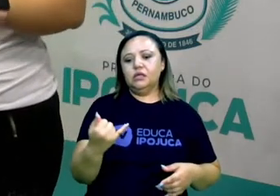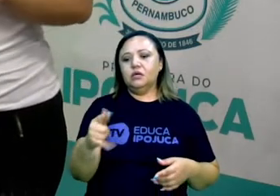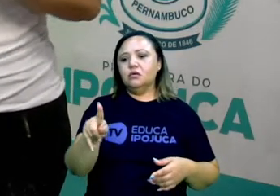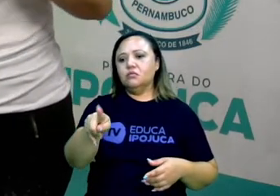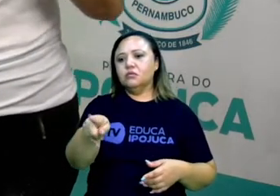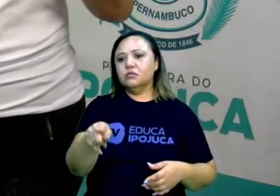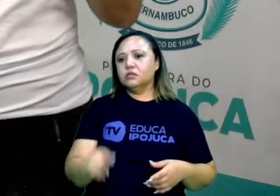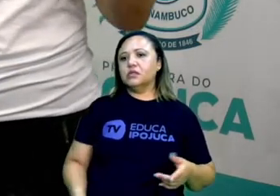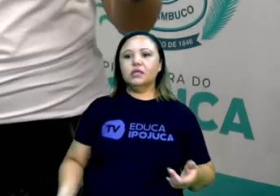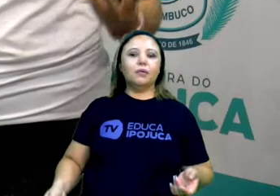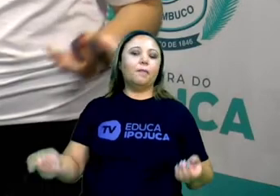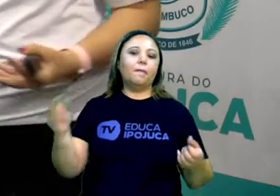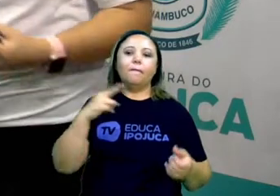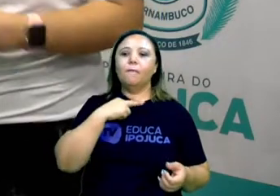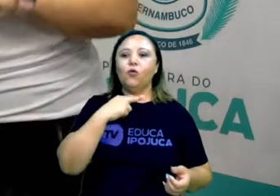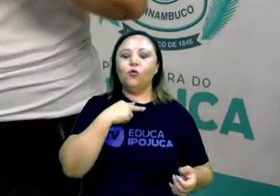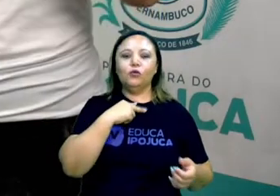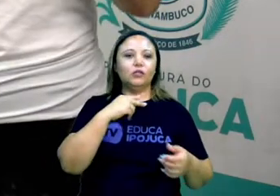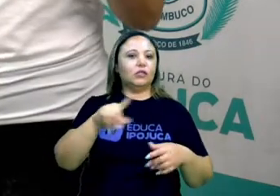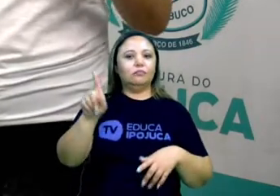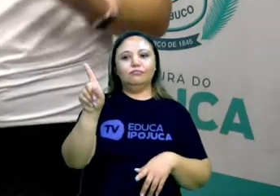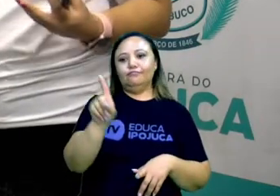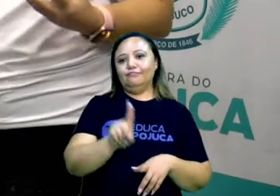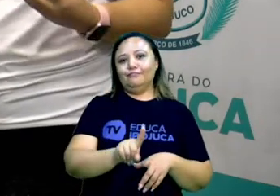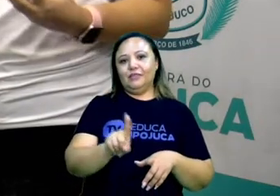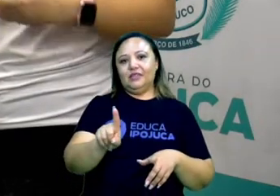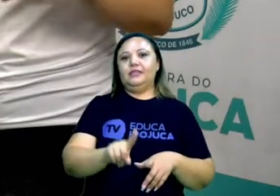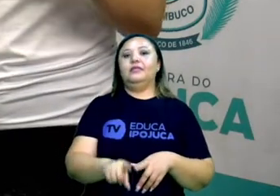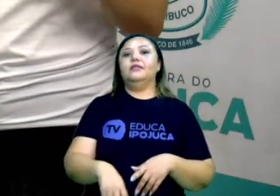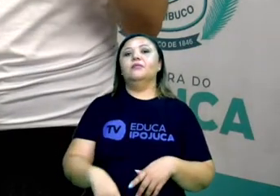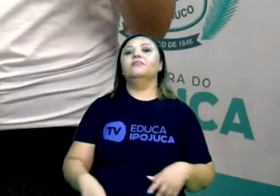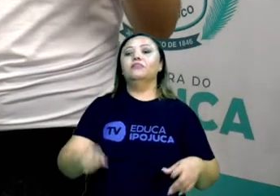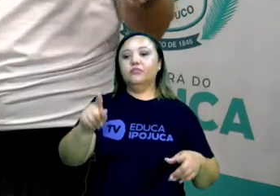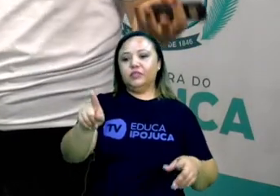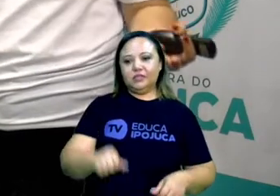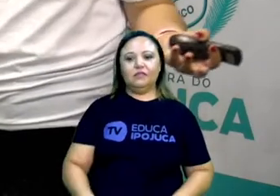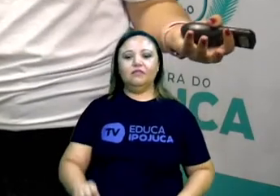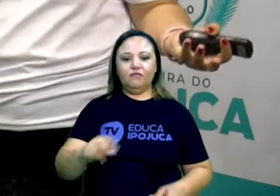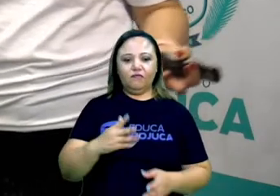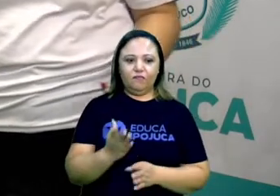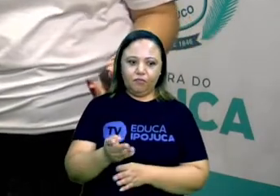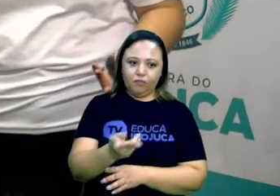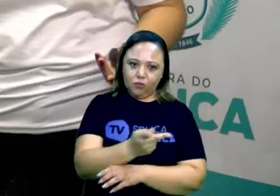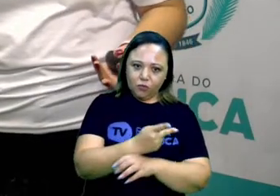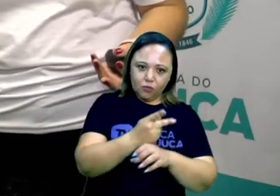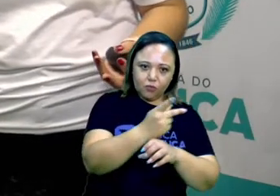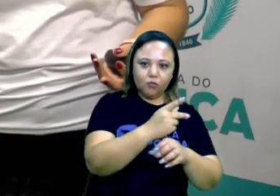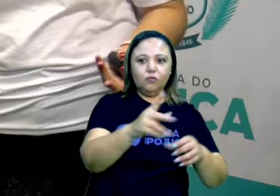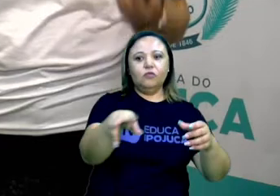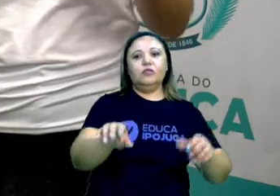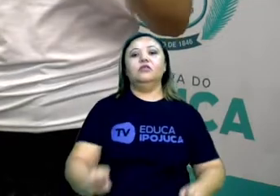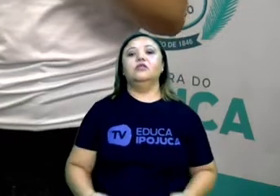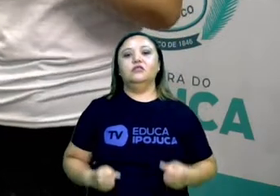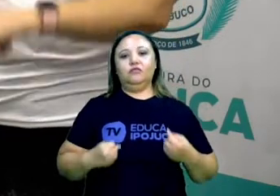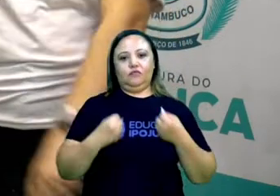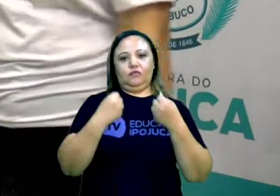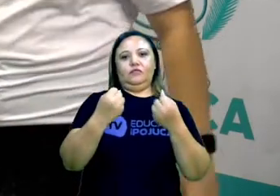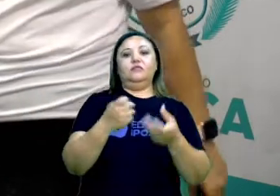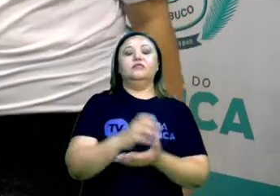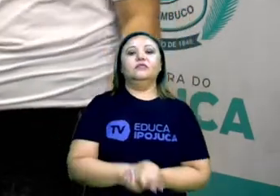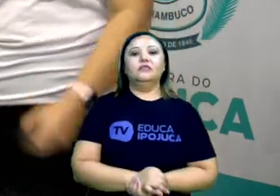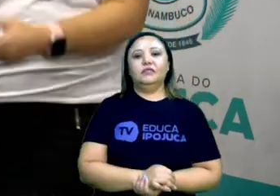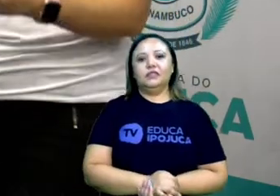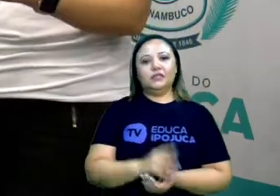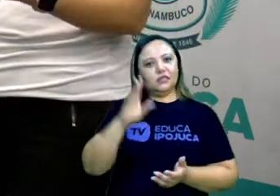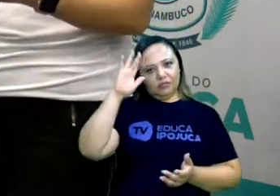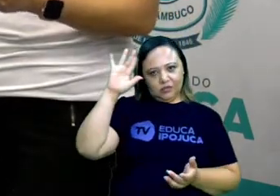busca, crie estratégias, seus objetivos é o que a gente tem de mais especial na nossa vida, tá bom? Então vamos lá para a